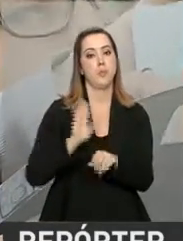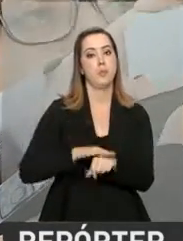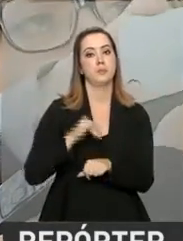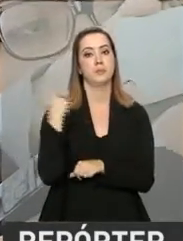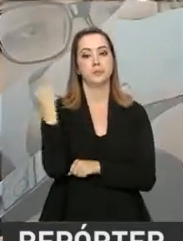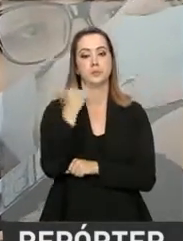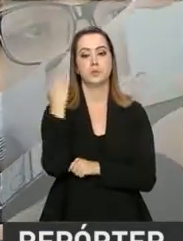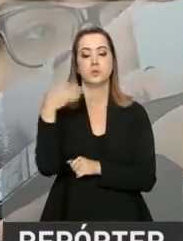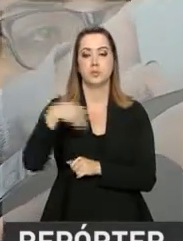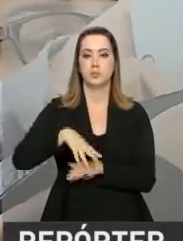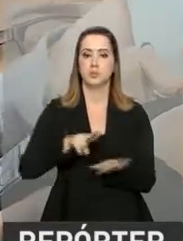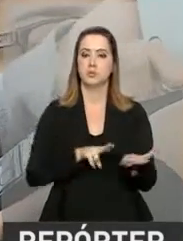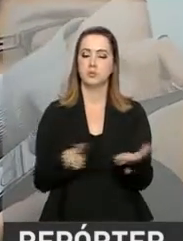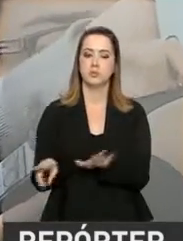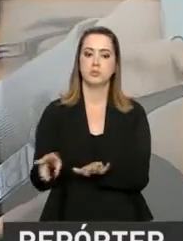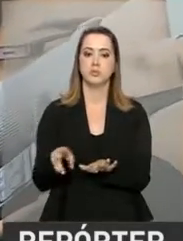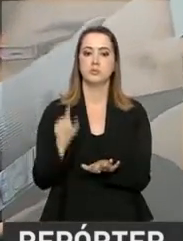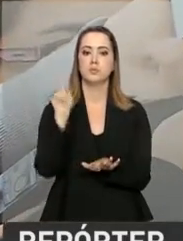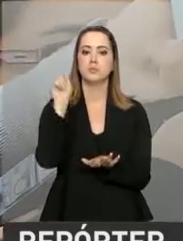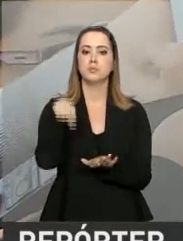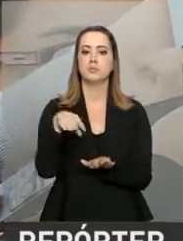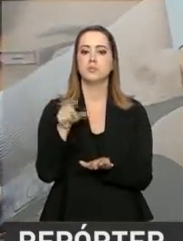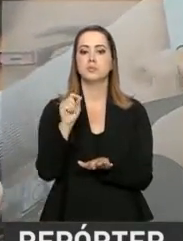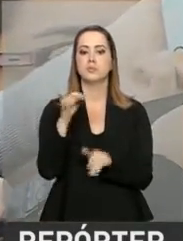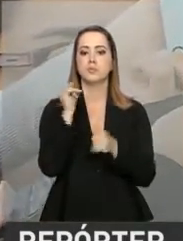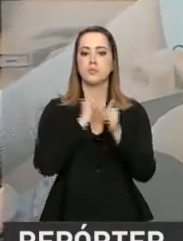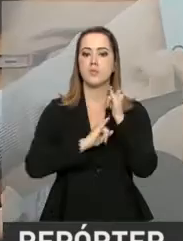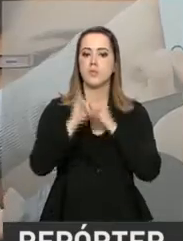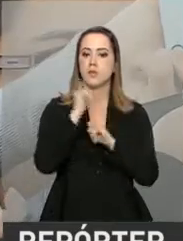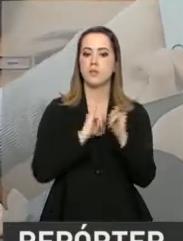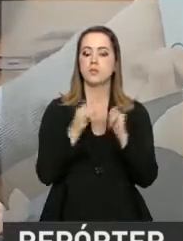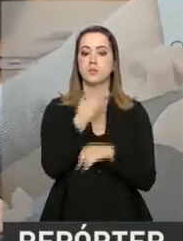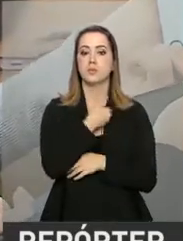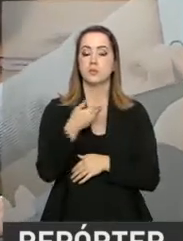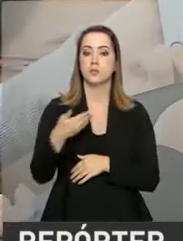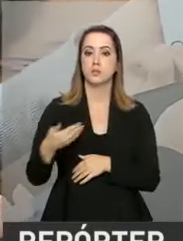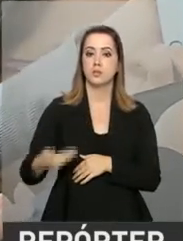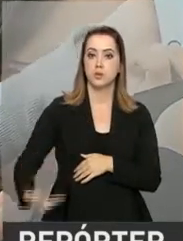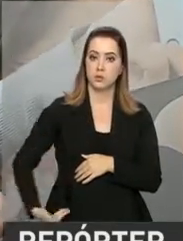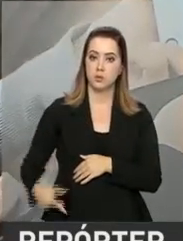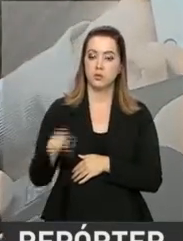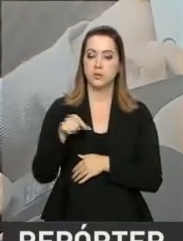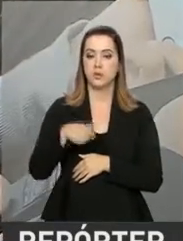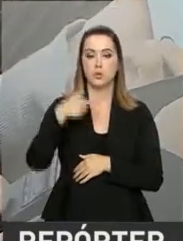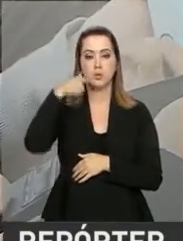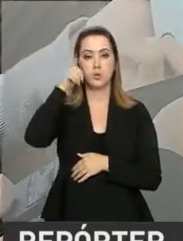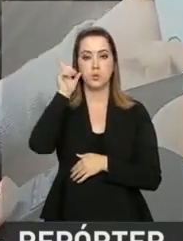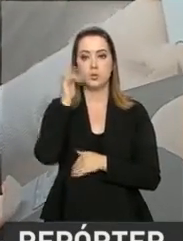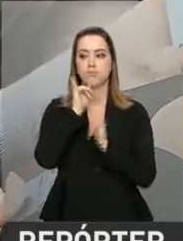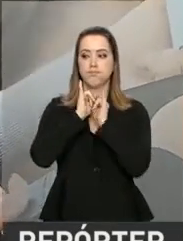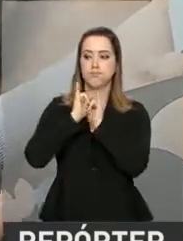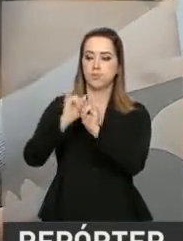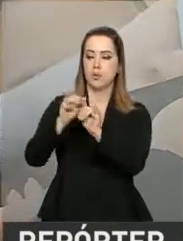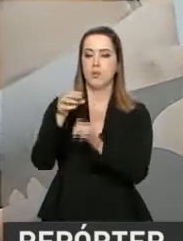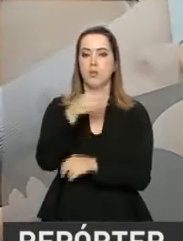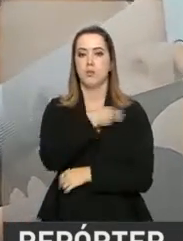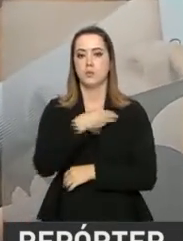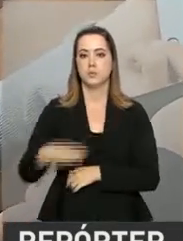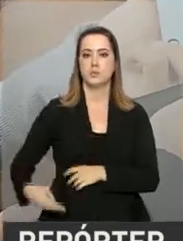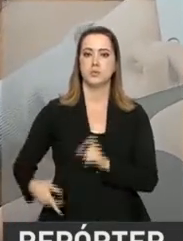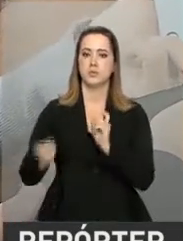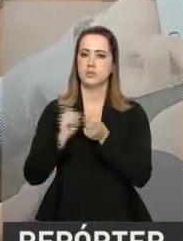nos últimos dias foi a informação que os governadores ontem deram o ministro da fazenda que